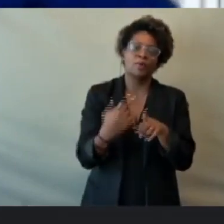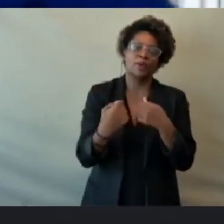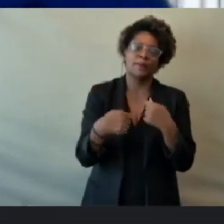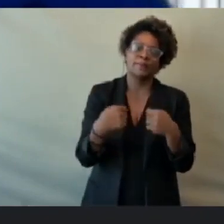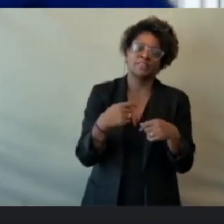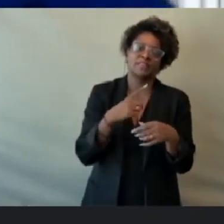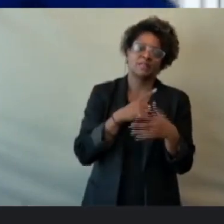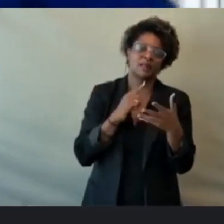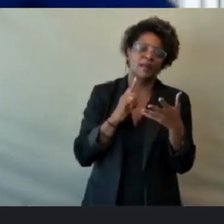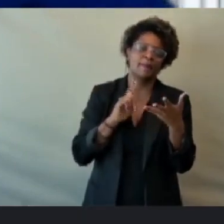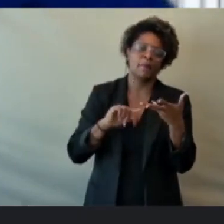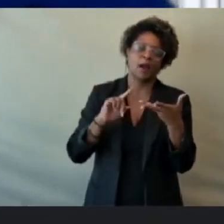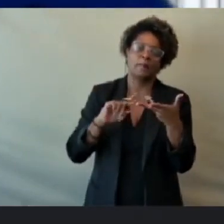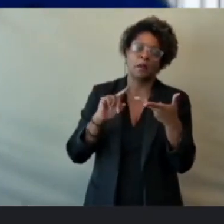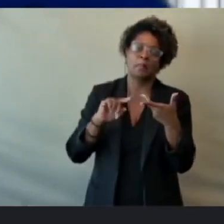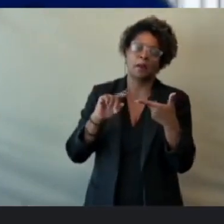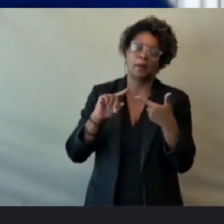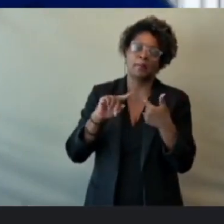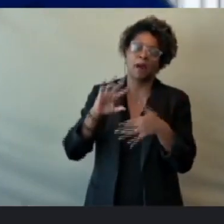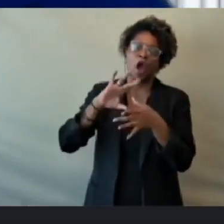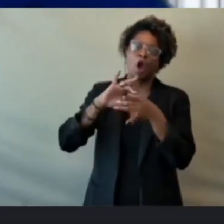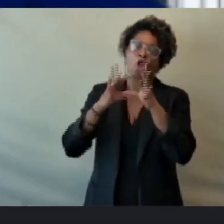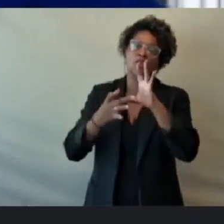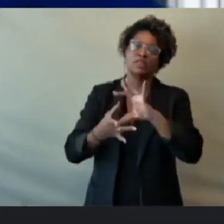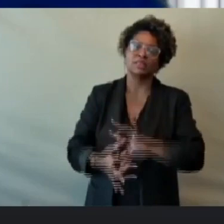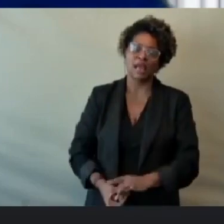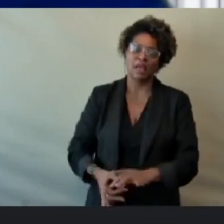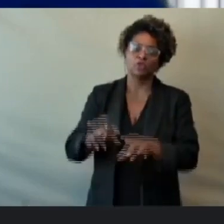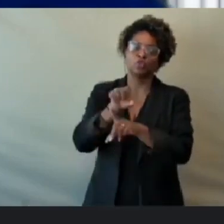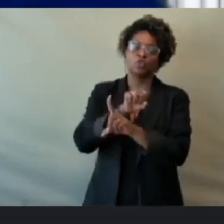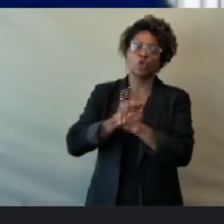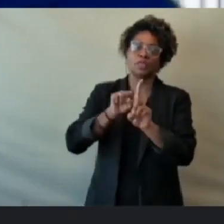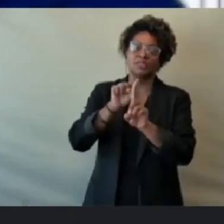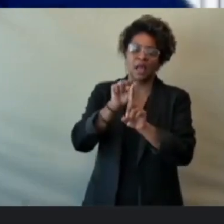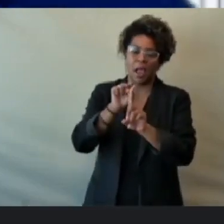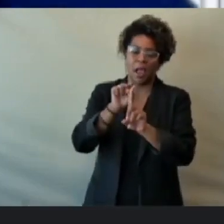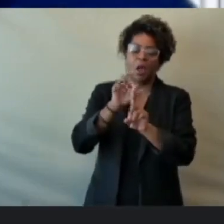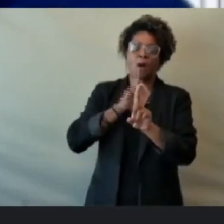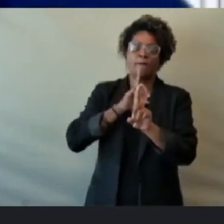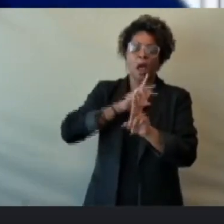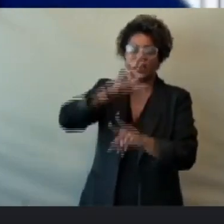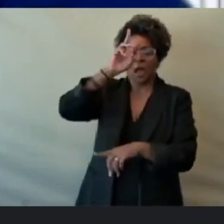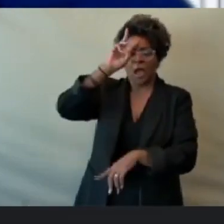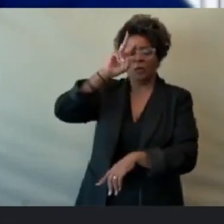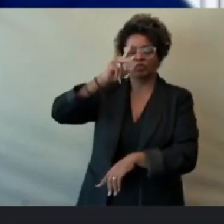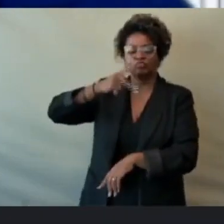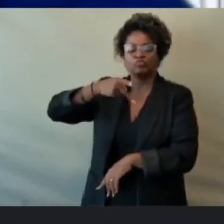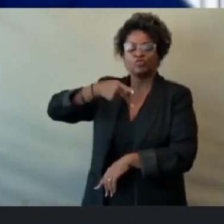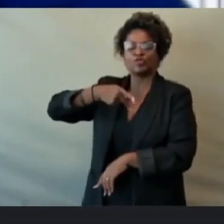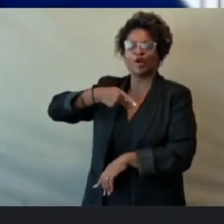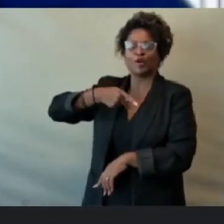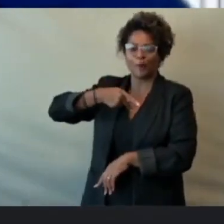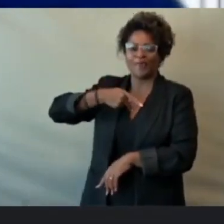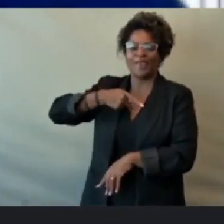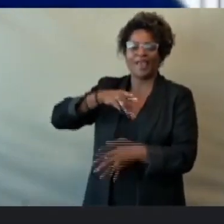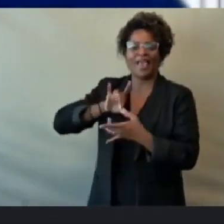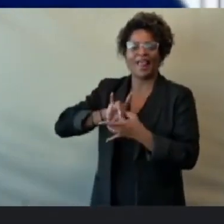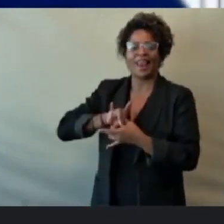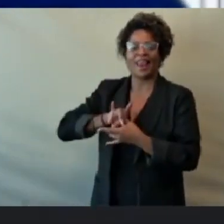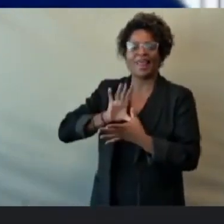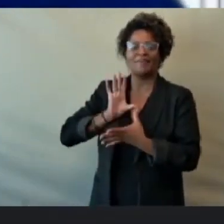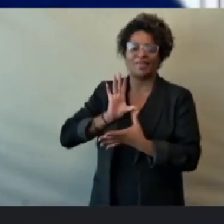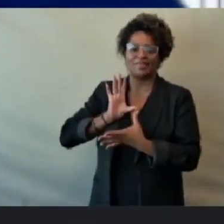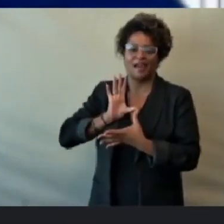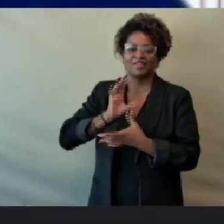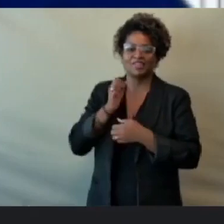contextos sociais para que a gente mantenha a nossa autonomia e a nossa independência, para que a gente consiga se